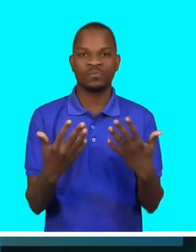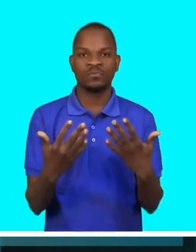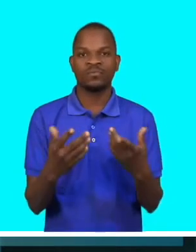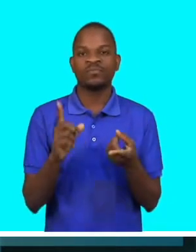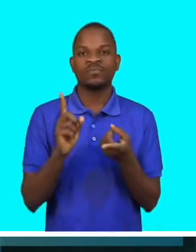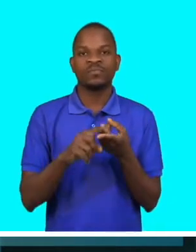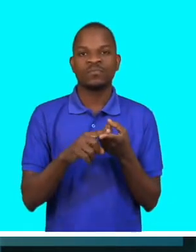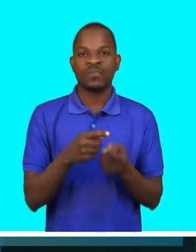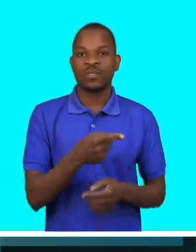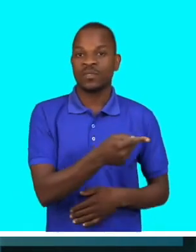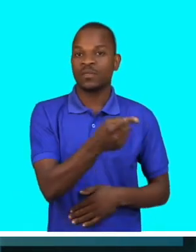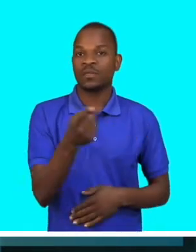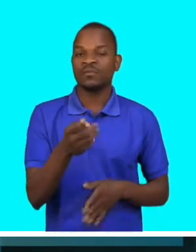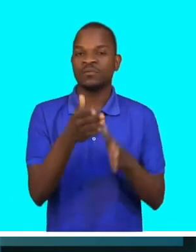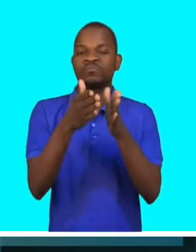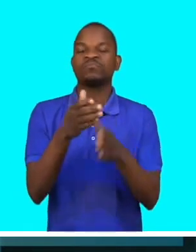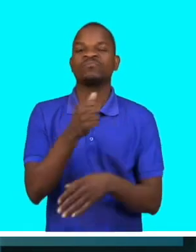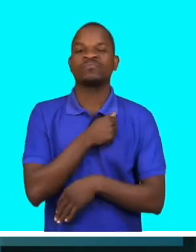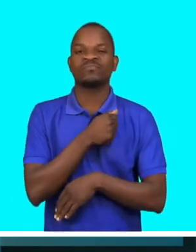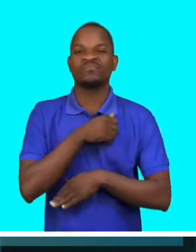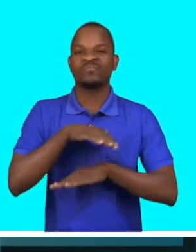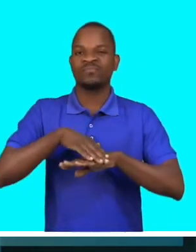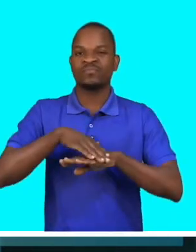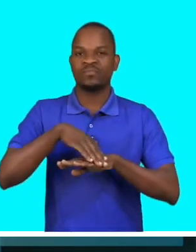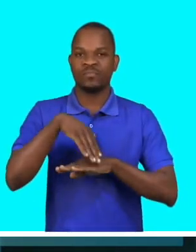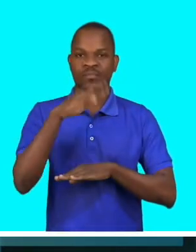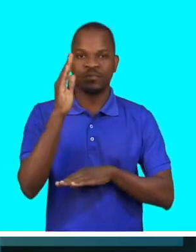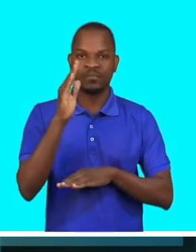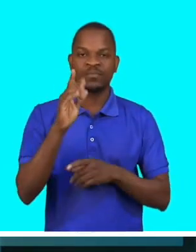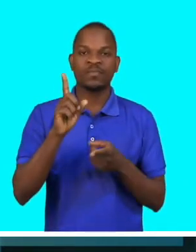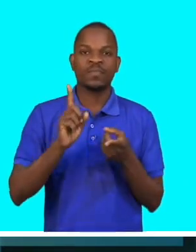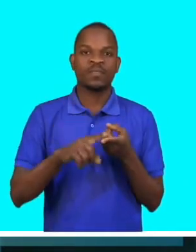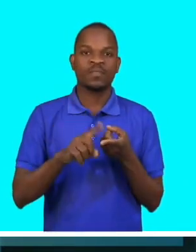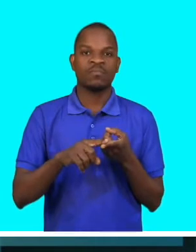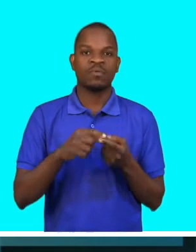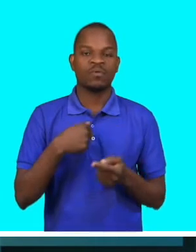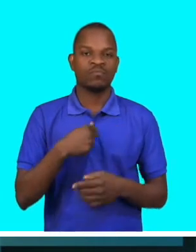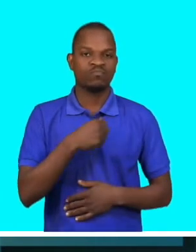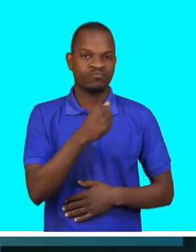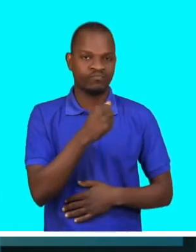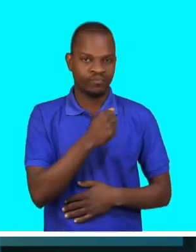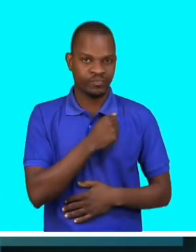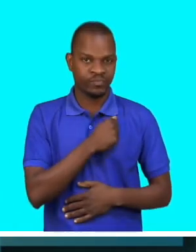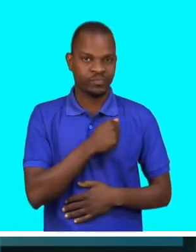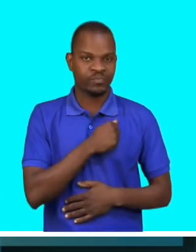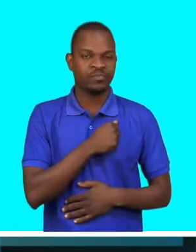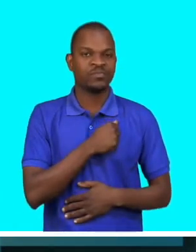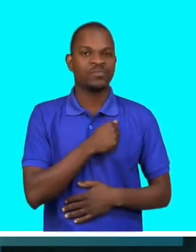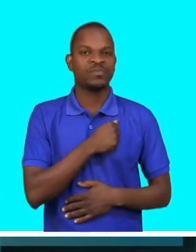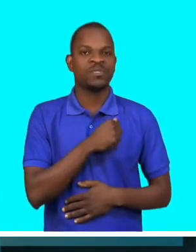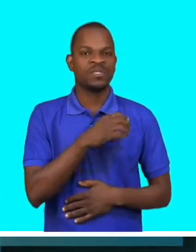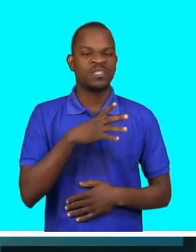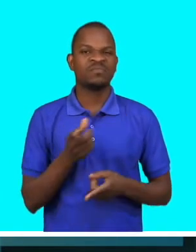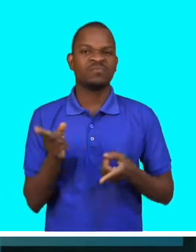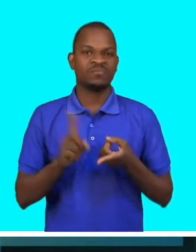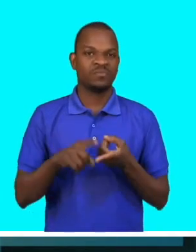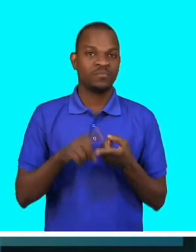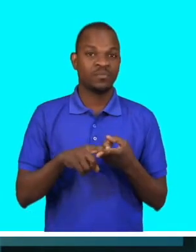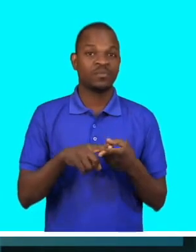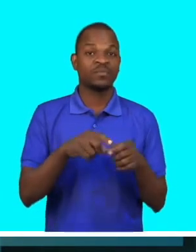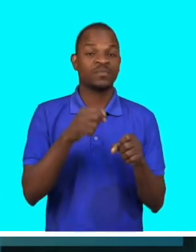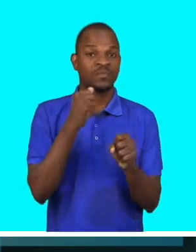de certa forma, elas têm gostado daquilo que eu tenho feito e gostariam, sim, de ter os meus trabalhos. Porque